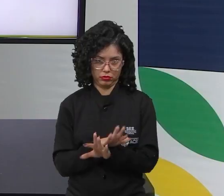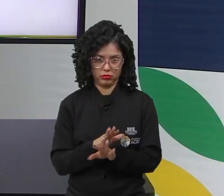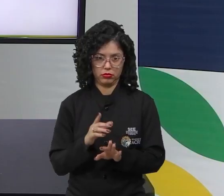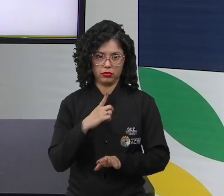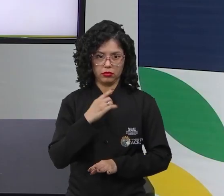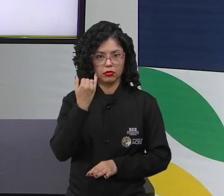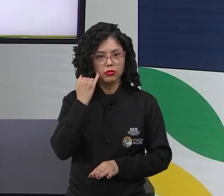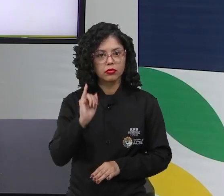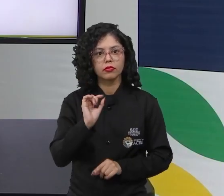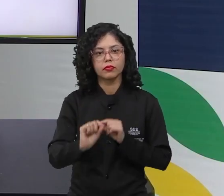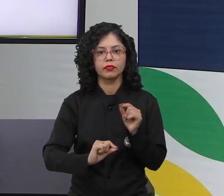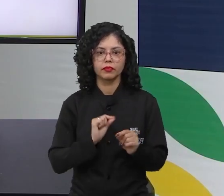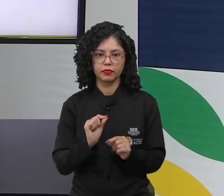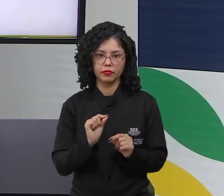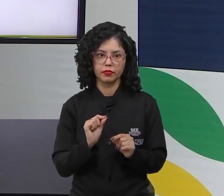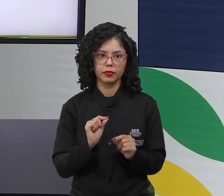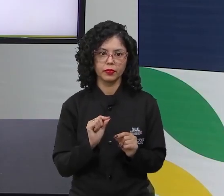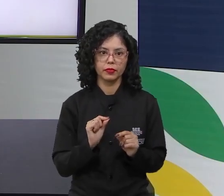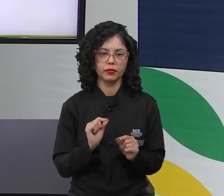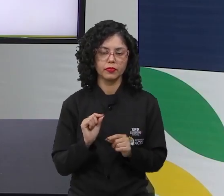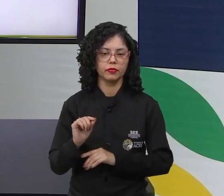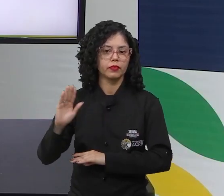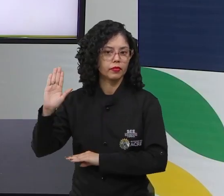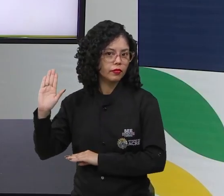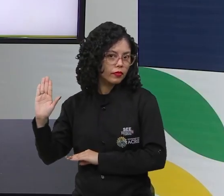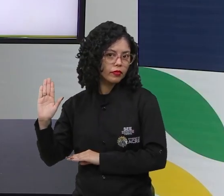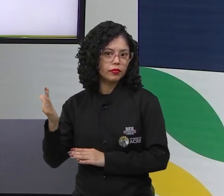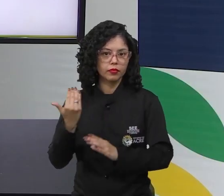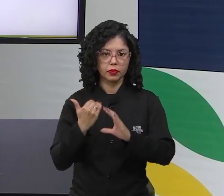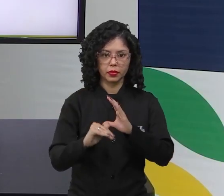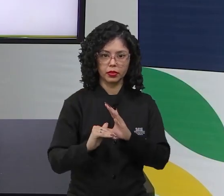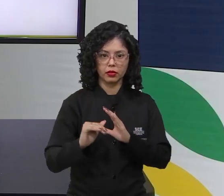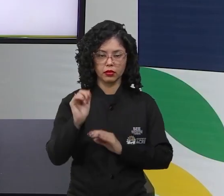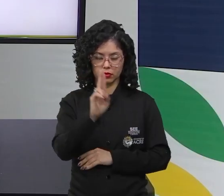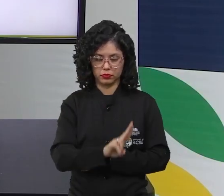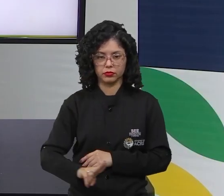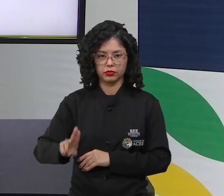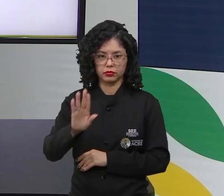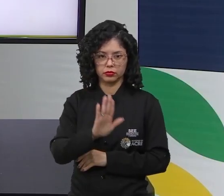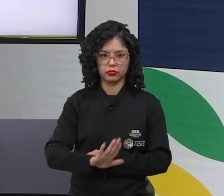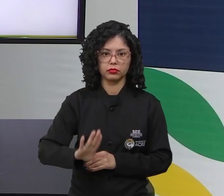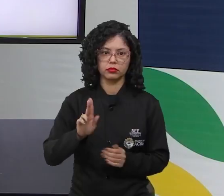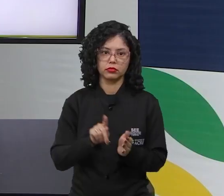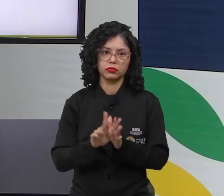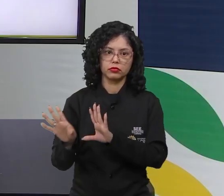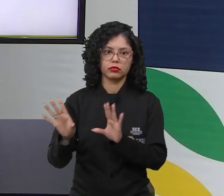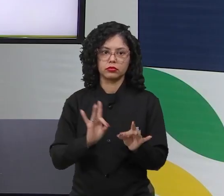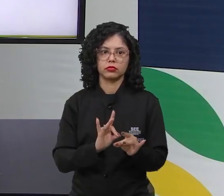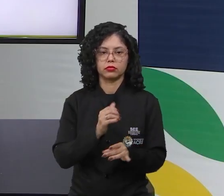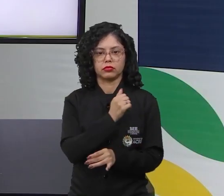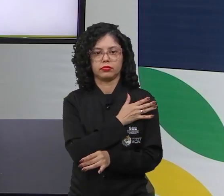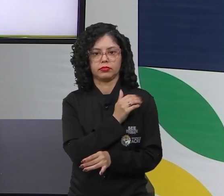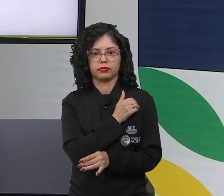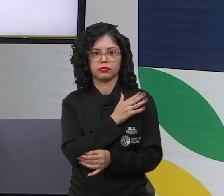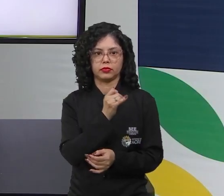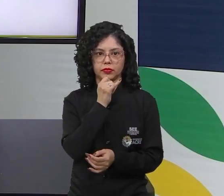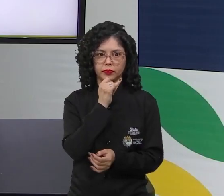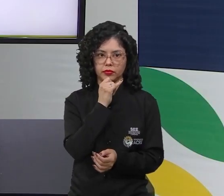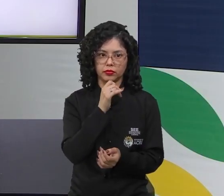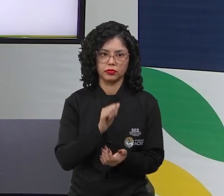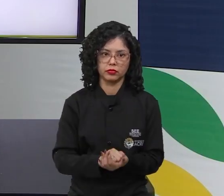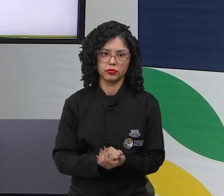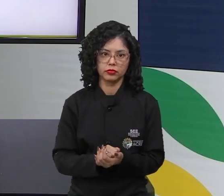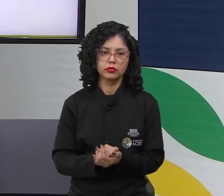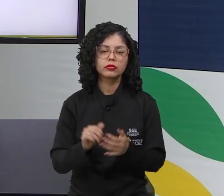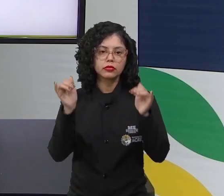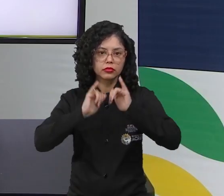desconstruída essa ideia? É que as campanhas publicitárias no geral, elas traziam esses estereótipos. Por exemplo, eu